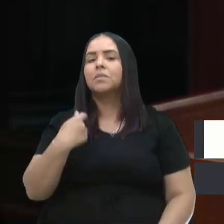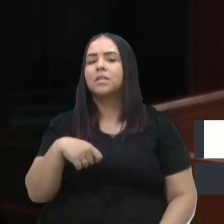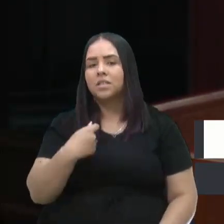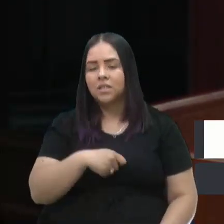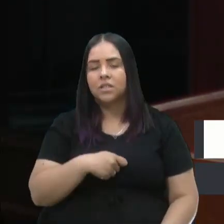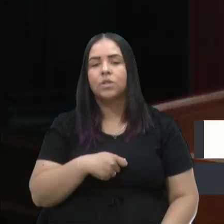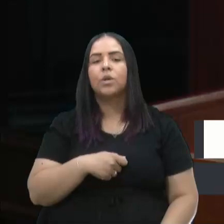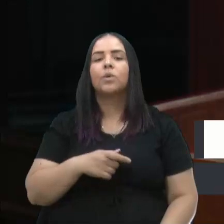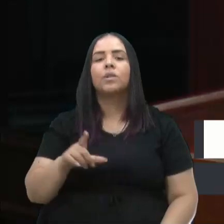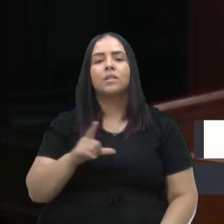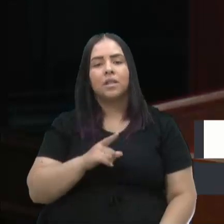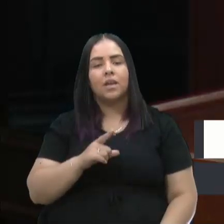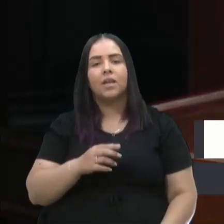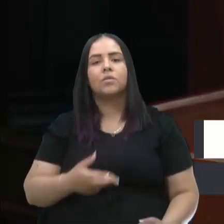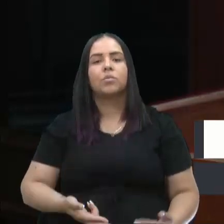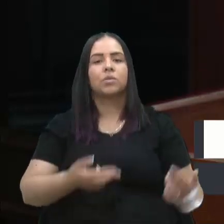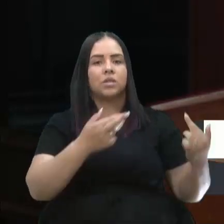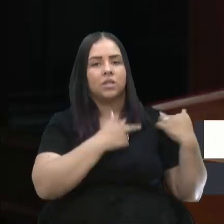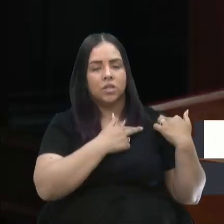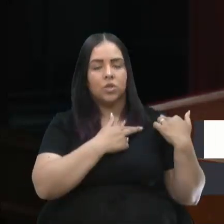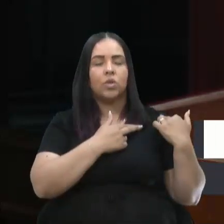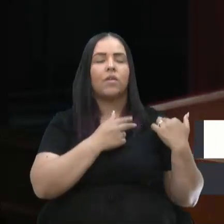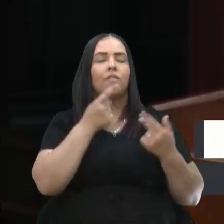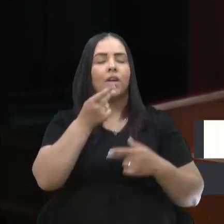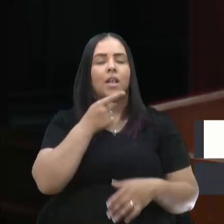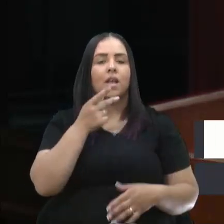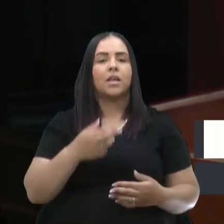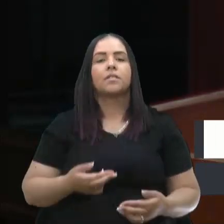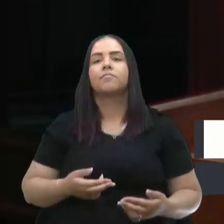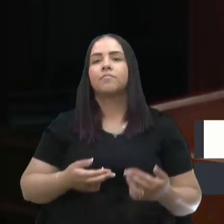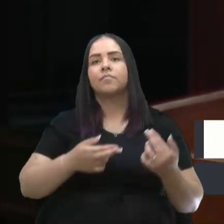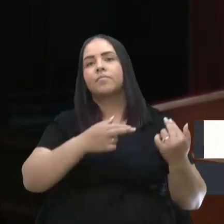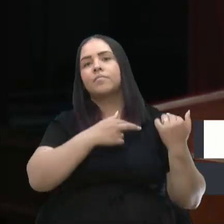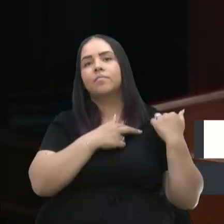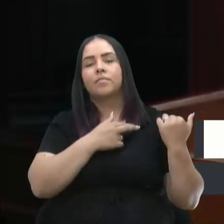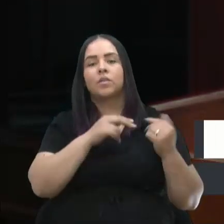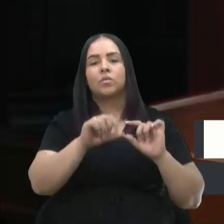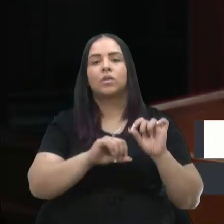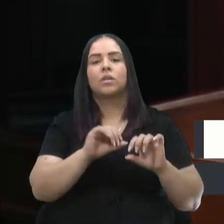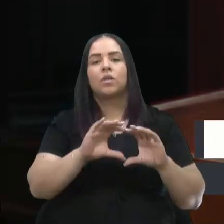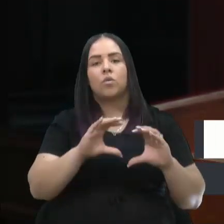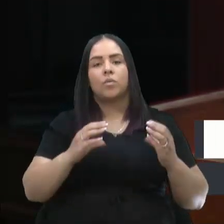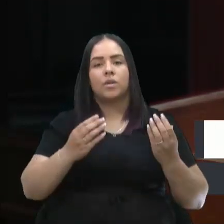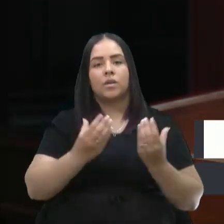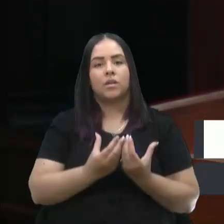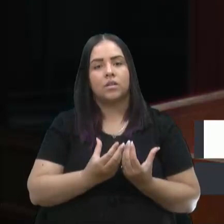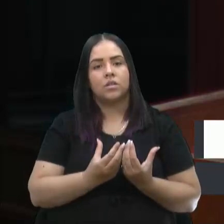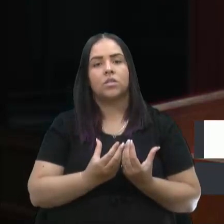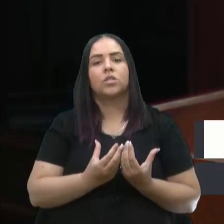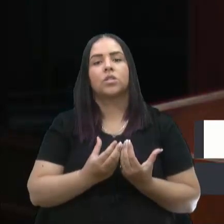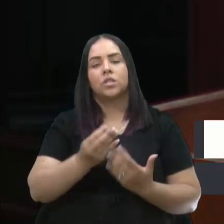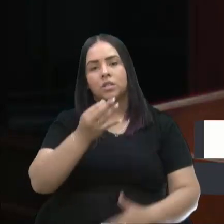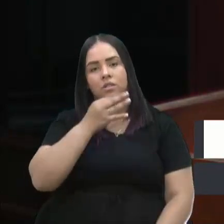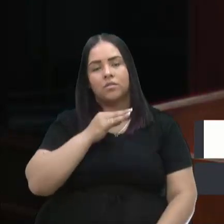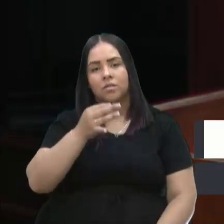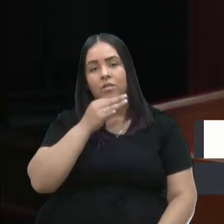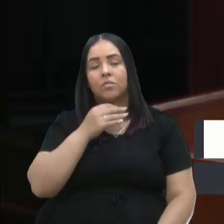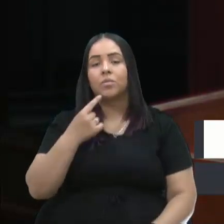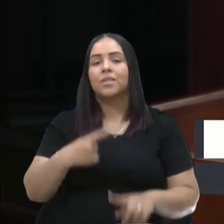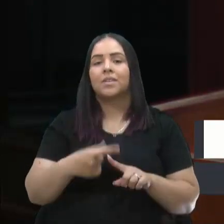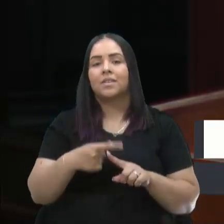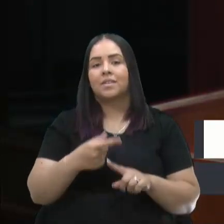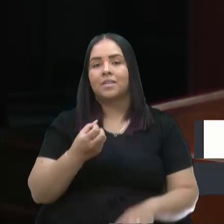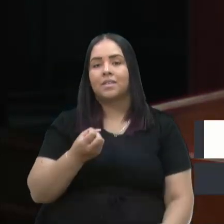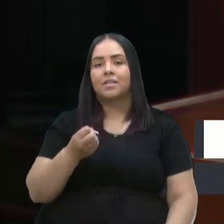nossos discursos aqui, mas principalmente responsáveis com a comunidade de Caxias do Sul. Porque se